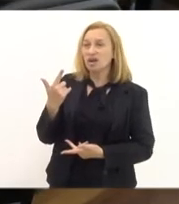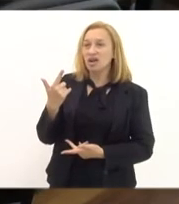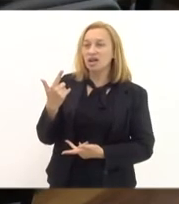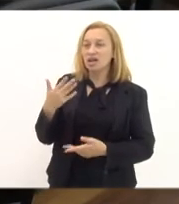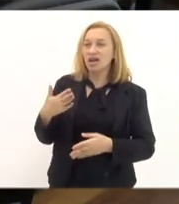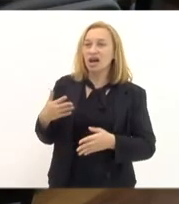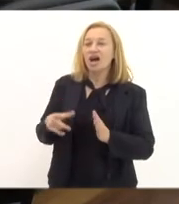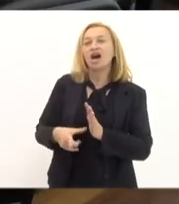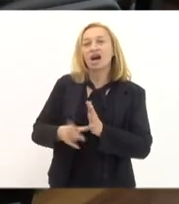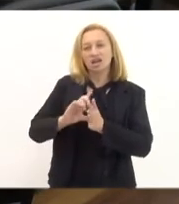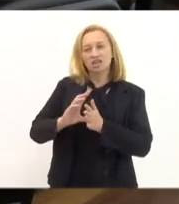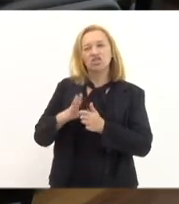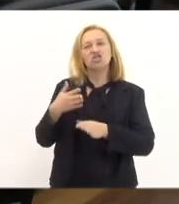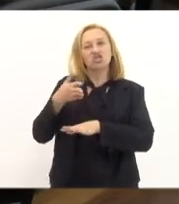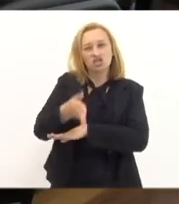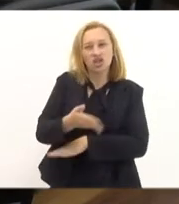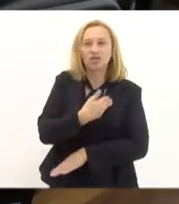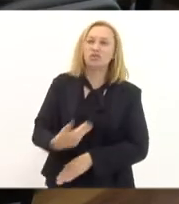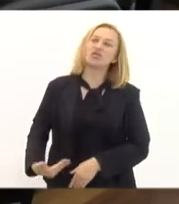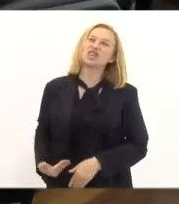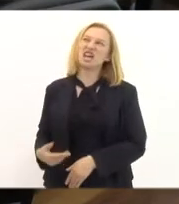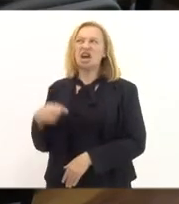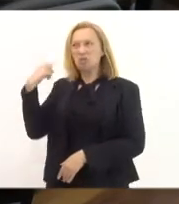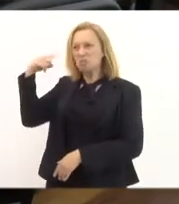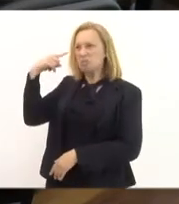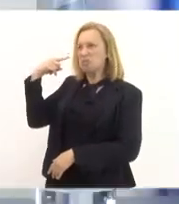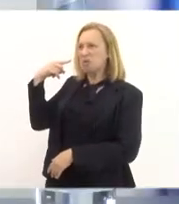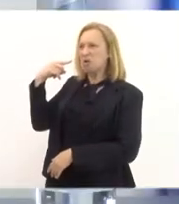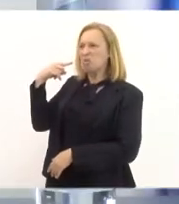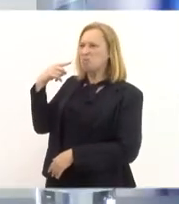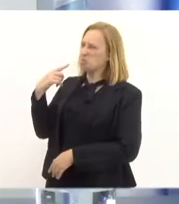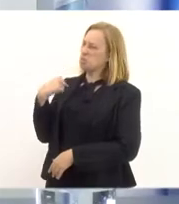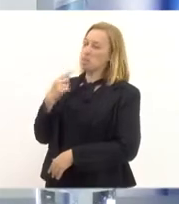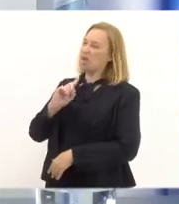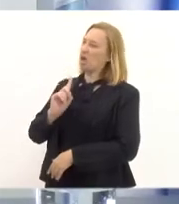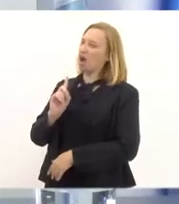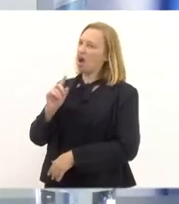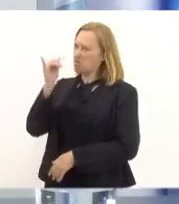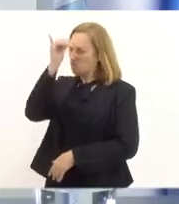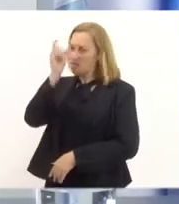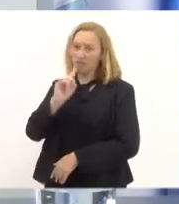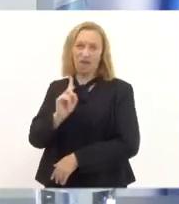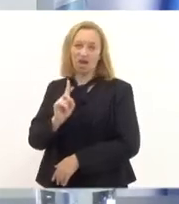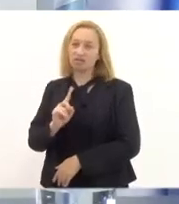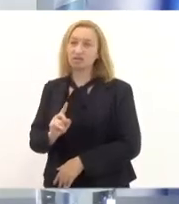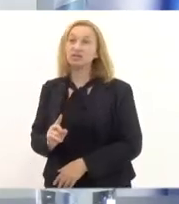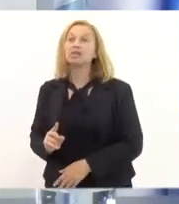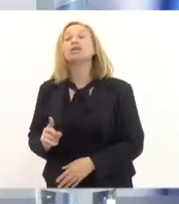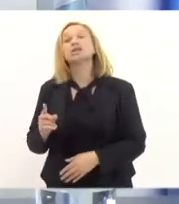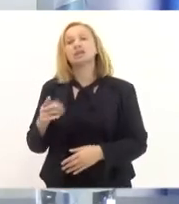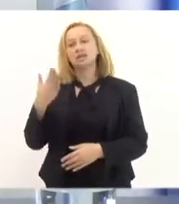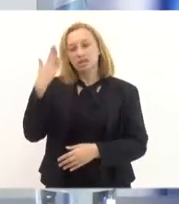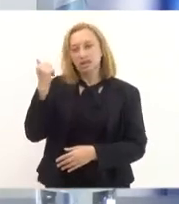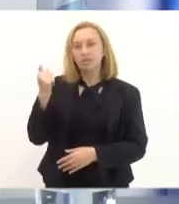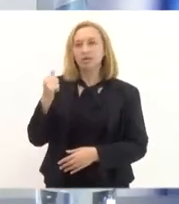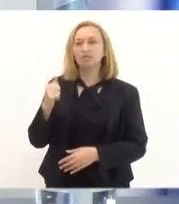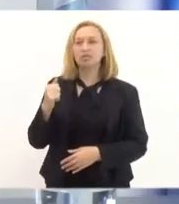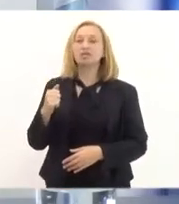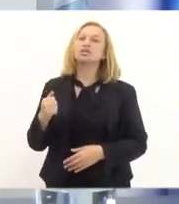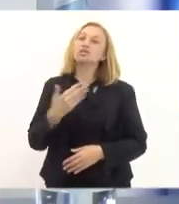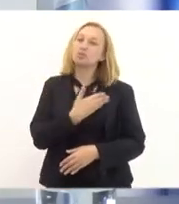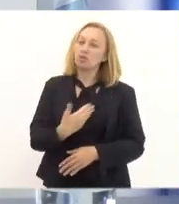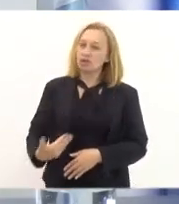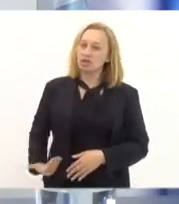Governador ninguém aqui é bobo do que aqui é santinho nós sabemos que o aumento da da SuperVia e o Sul o projeto é uma